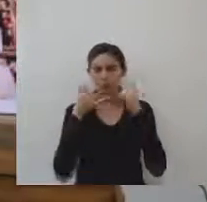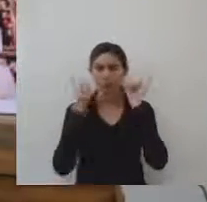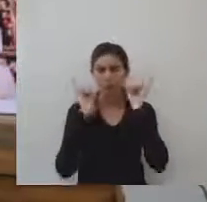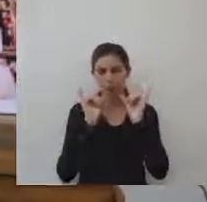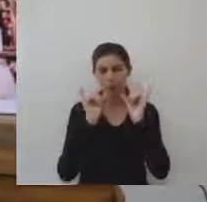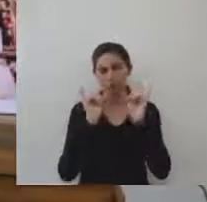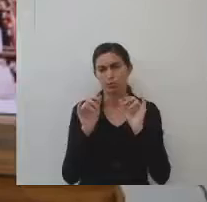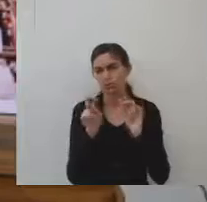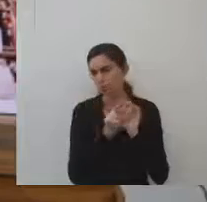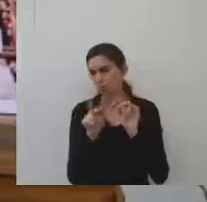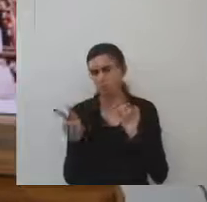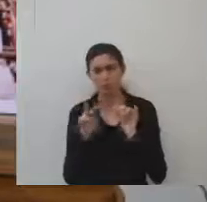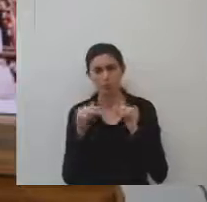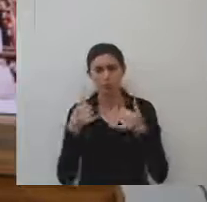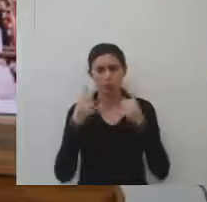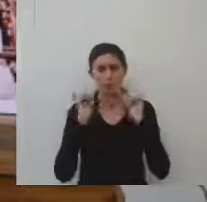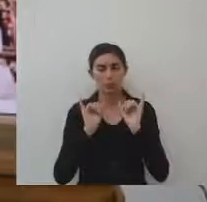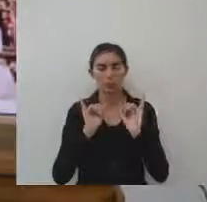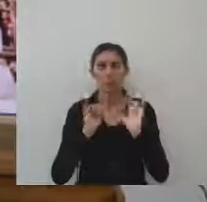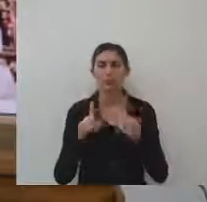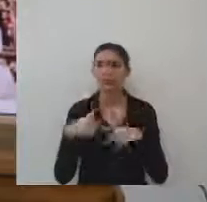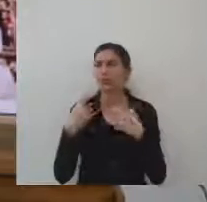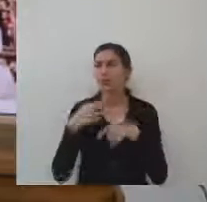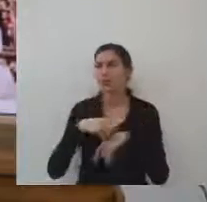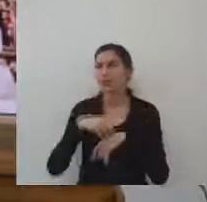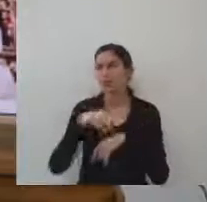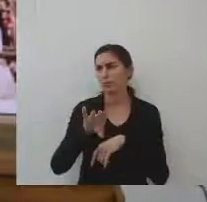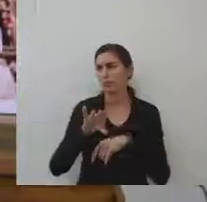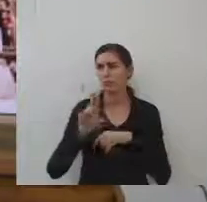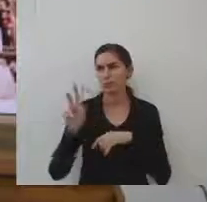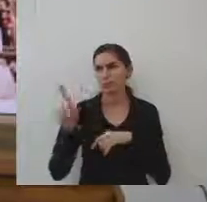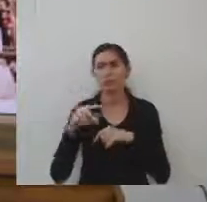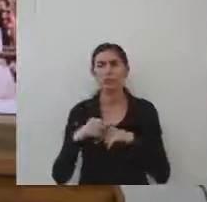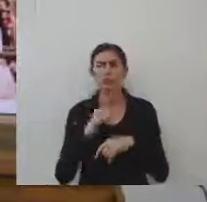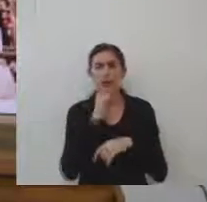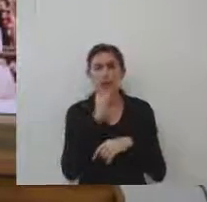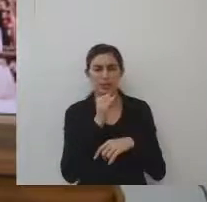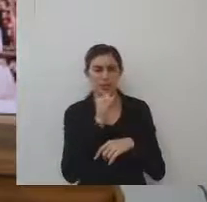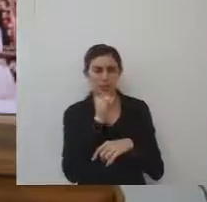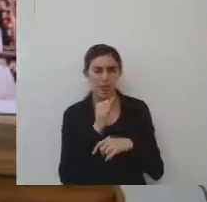Dos bois, no caso dos dois bois. E aí eu trouxe um exemplo totalmente